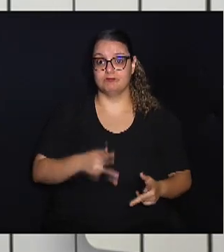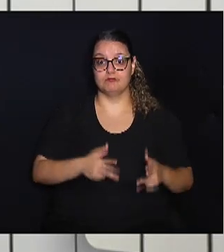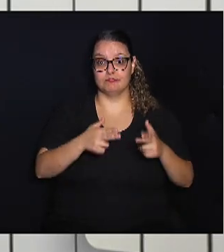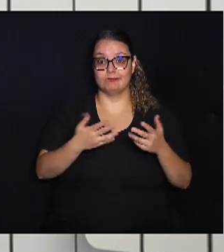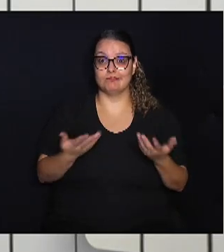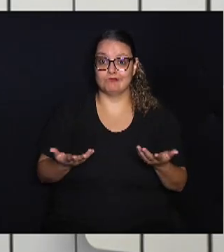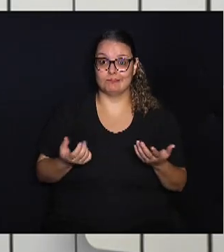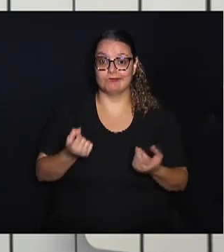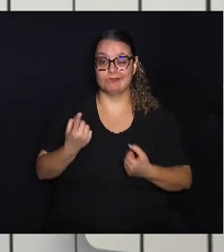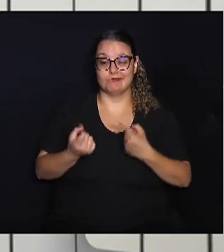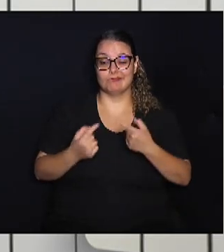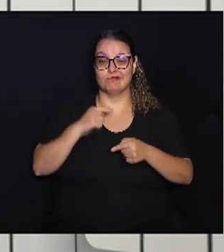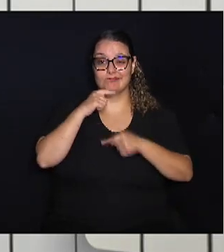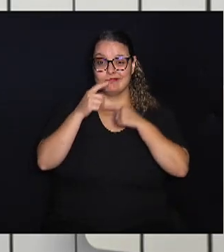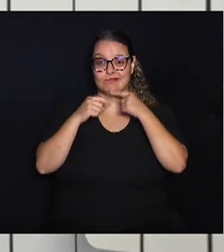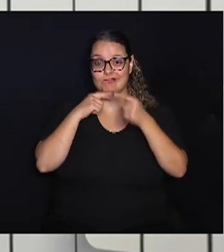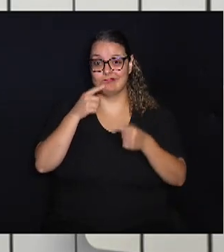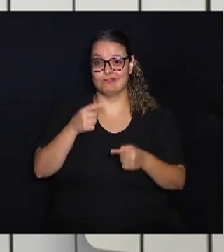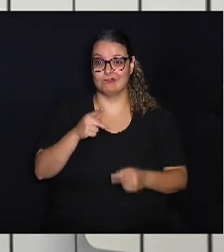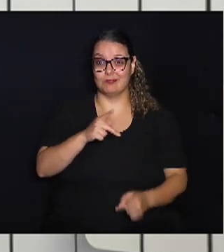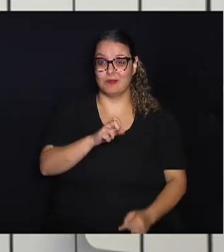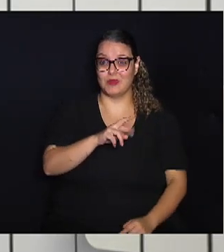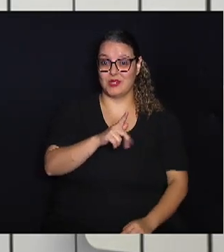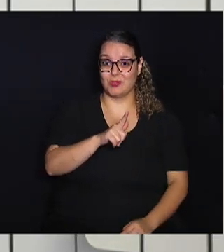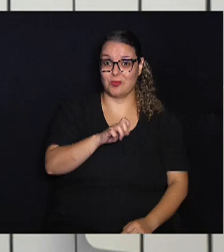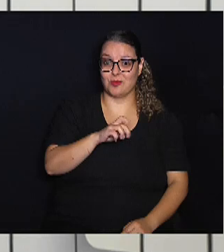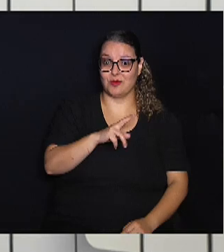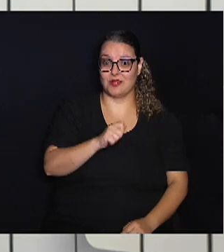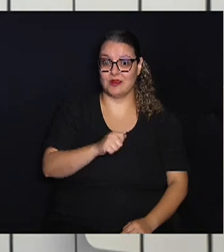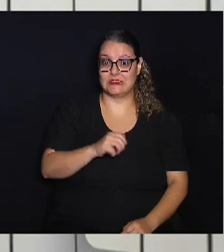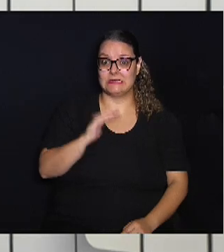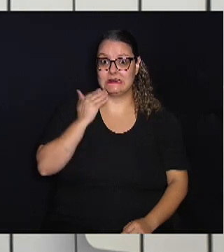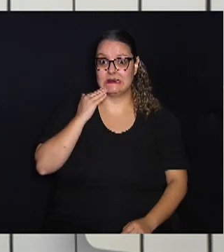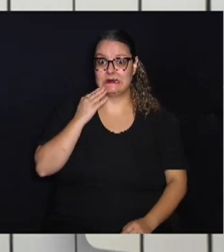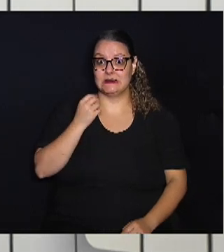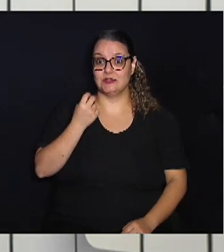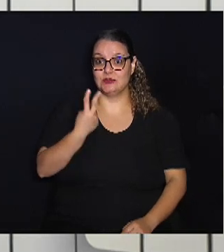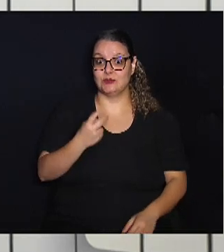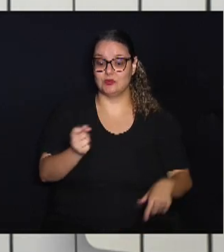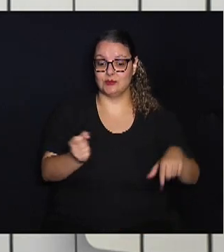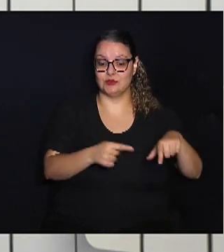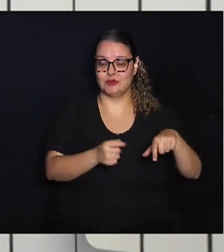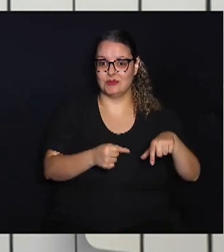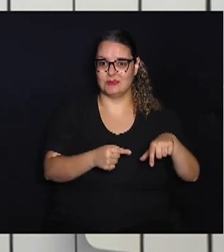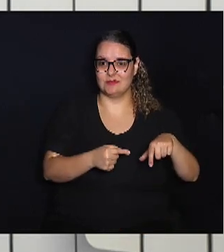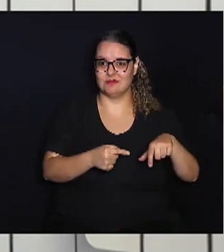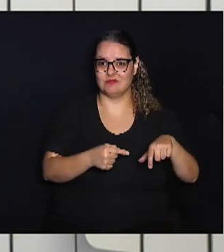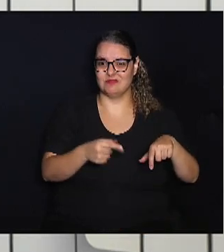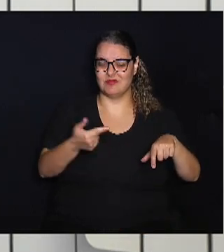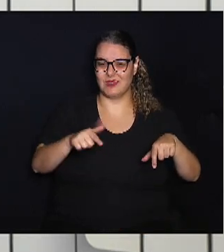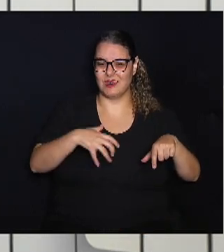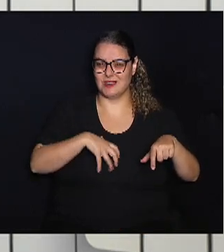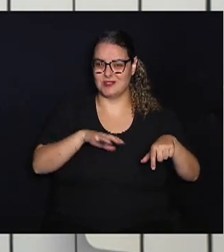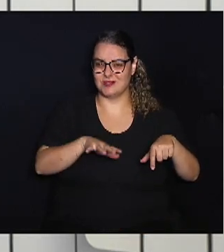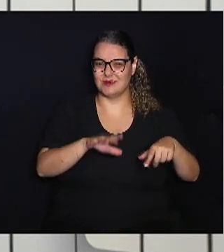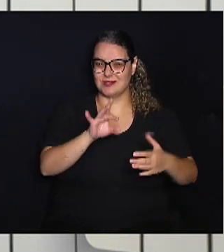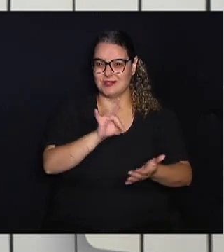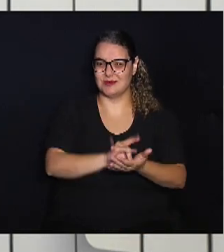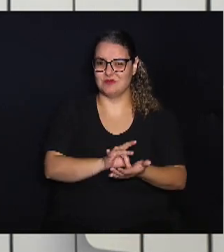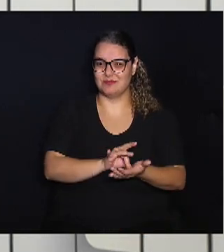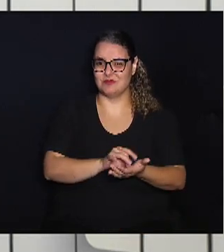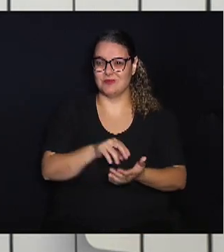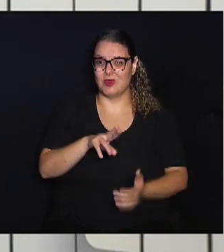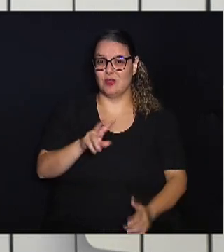mantém algumas dúvidas, né? Pegorari, que falhou nos 2 gols da última rodada, será que vai manter a titularidade